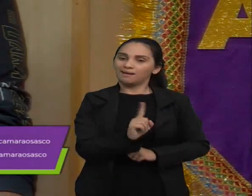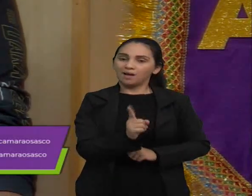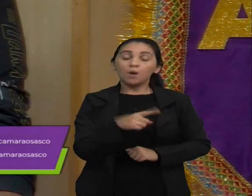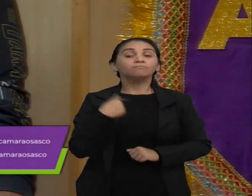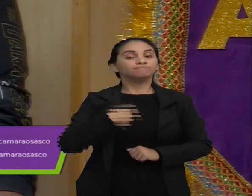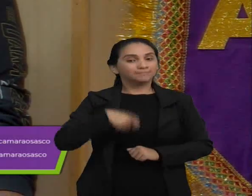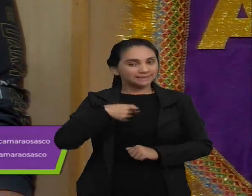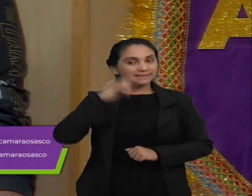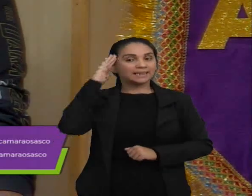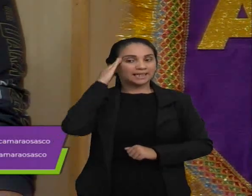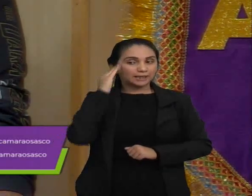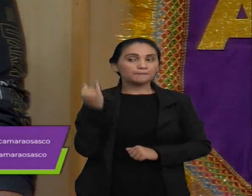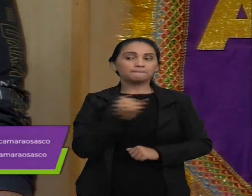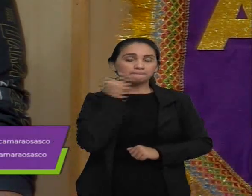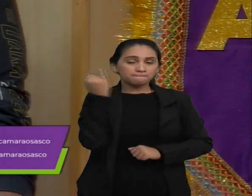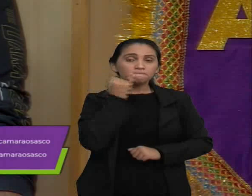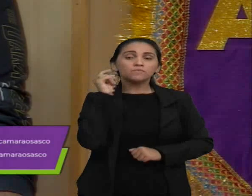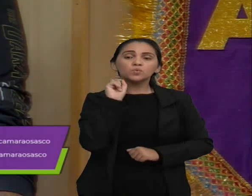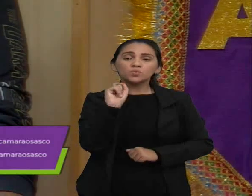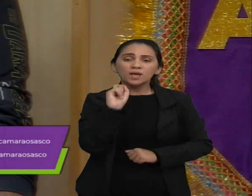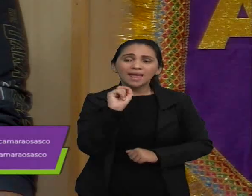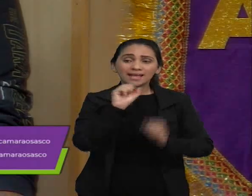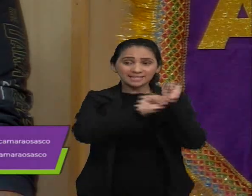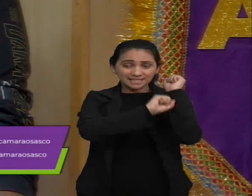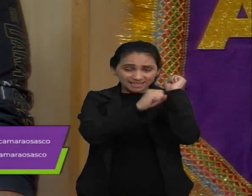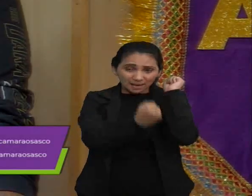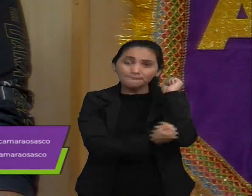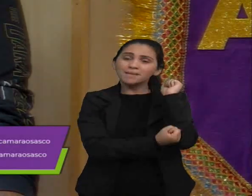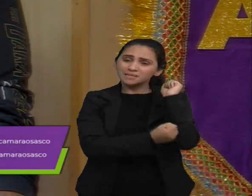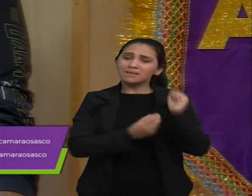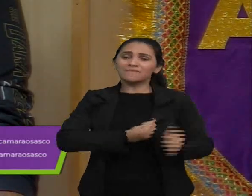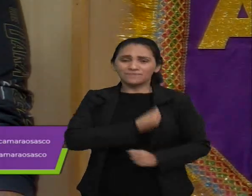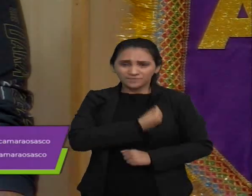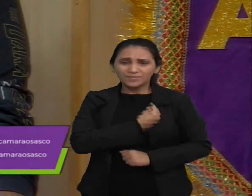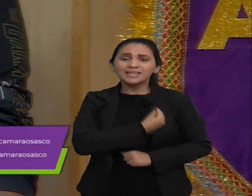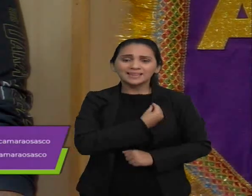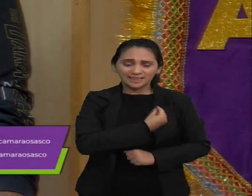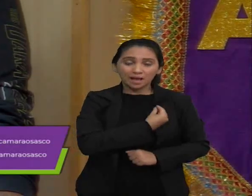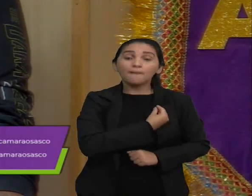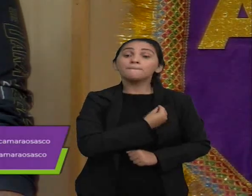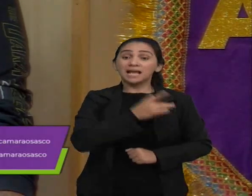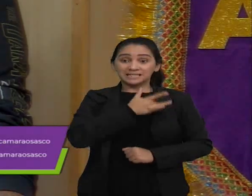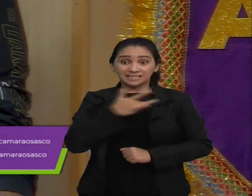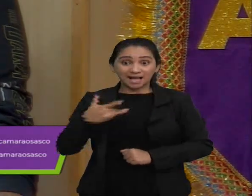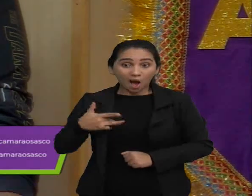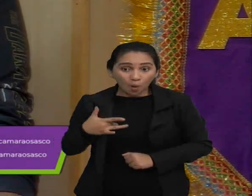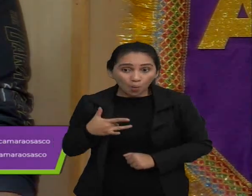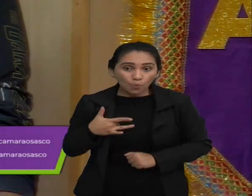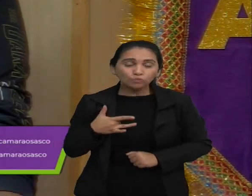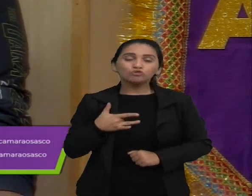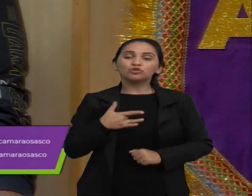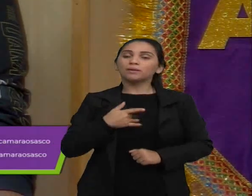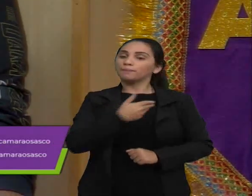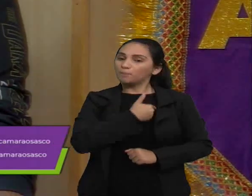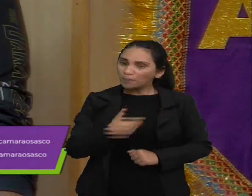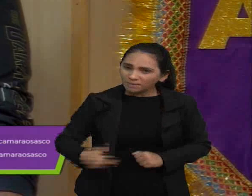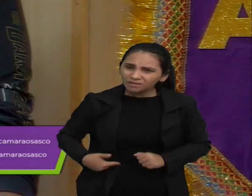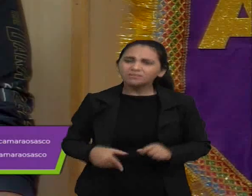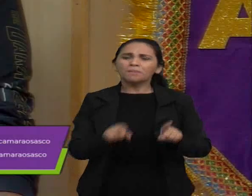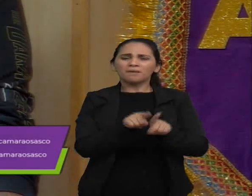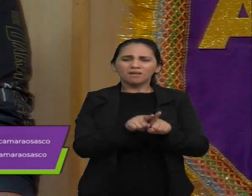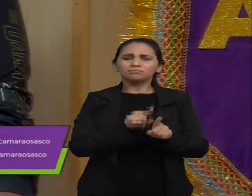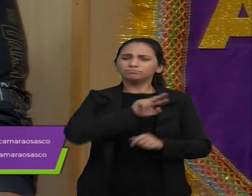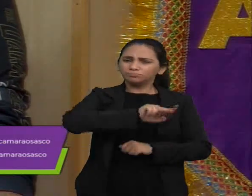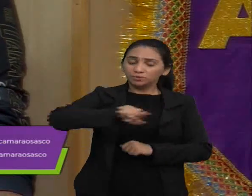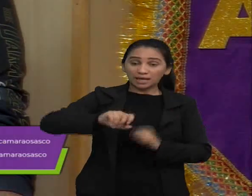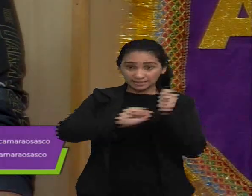entender a importância que tem essa companhia para a vida das pessoas, para a saúde pública no nosso Estado. A Sabésp,